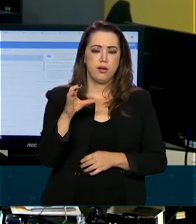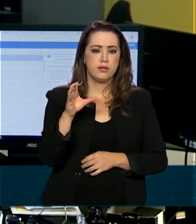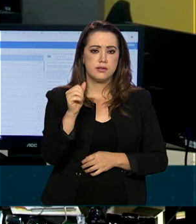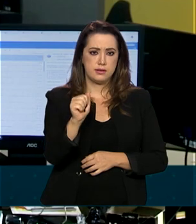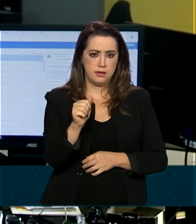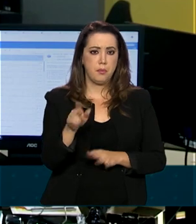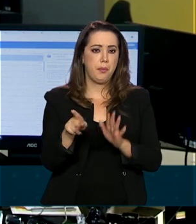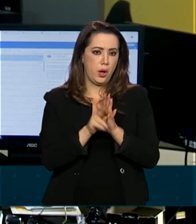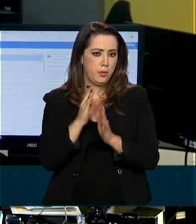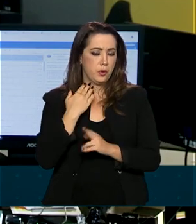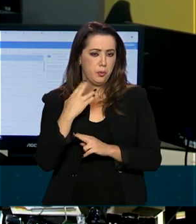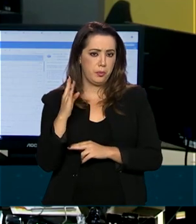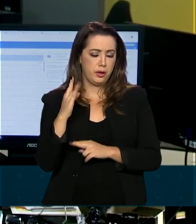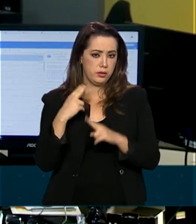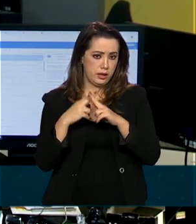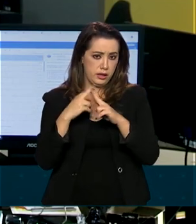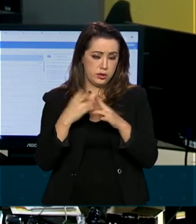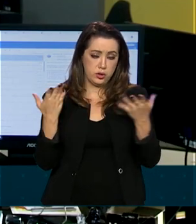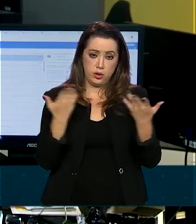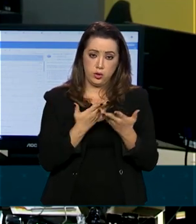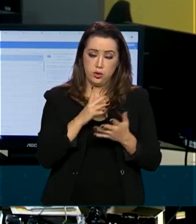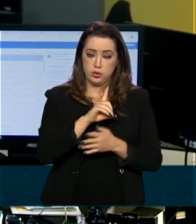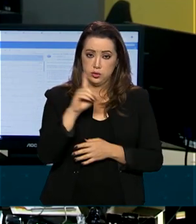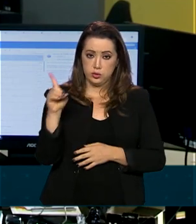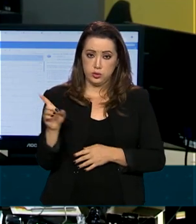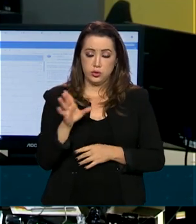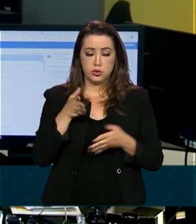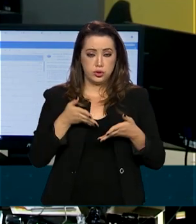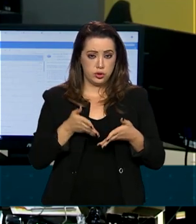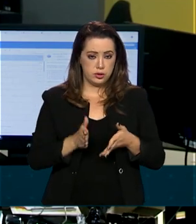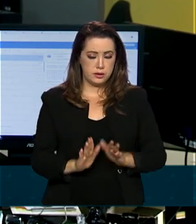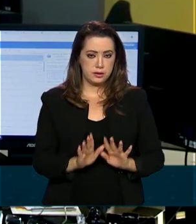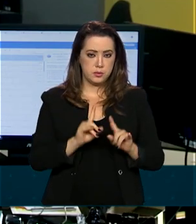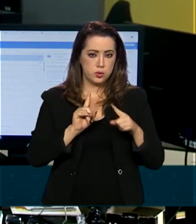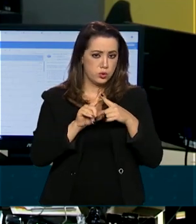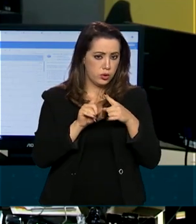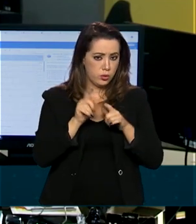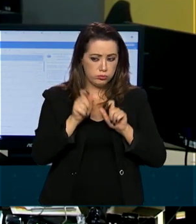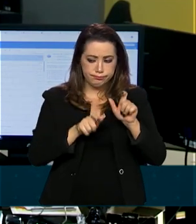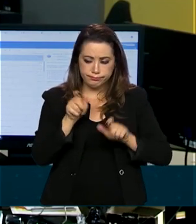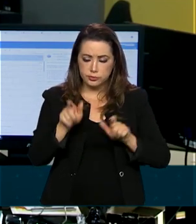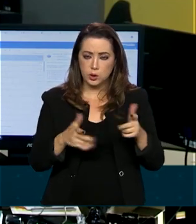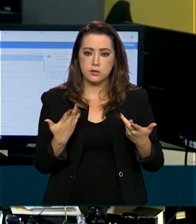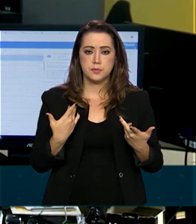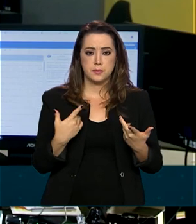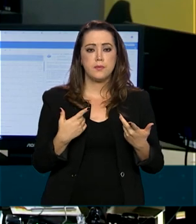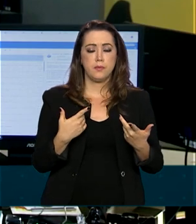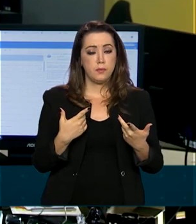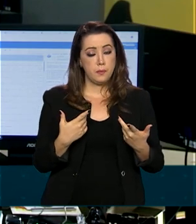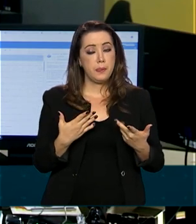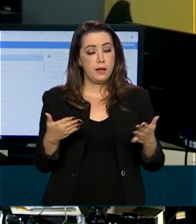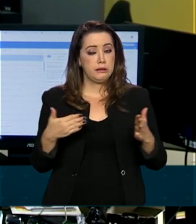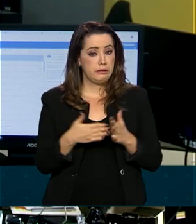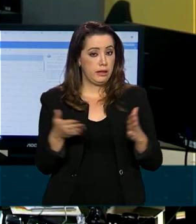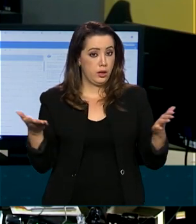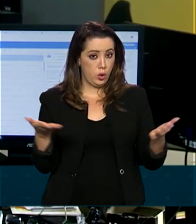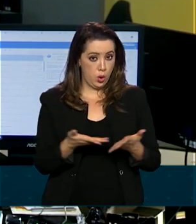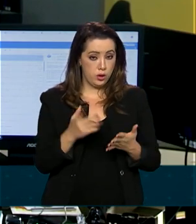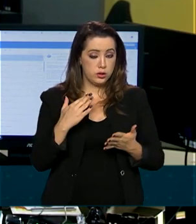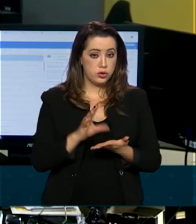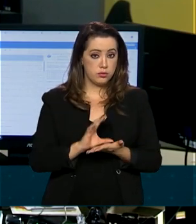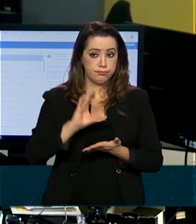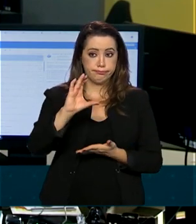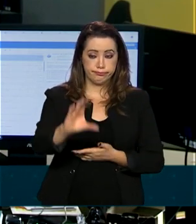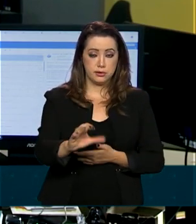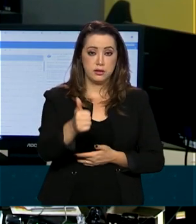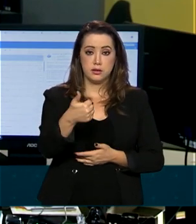da Caixa, de maneira escalonada, conforme a data de aniversário do beneficiário. Até agora, o governo federal liberou